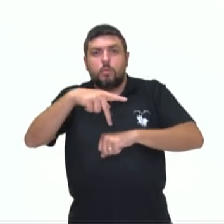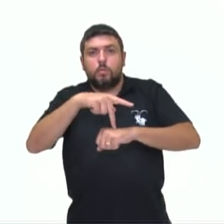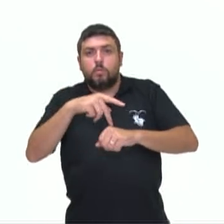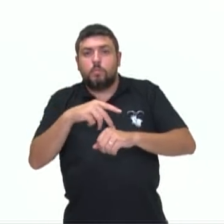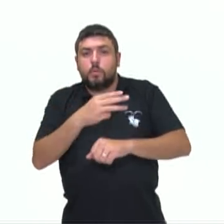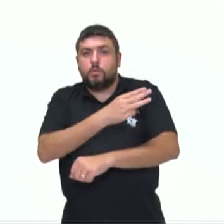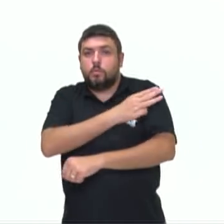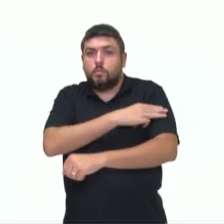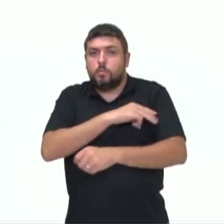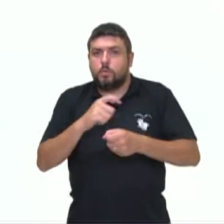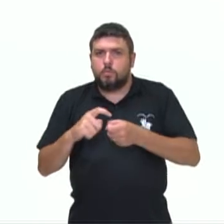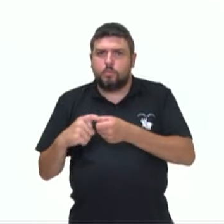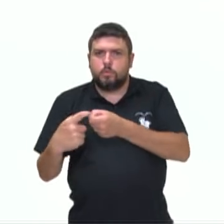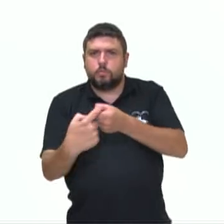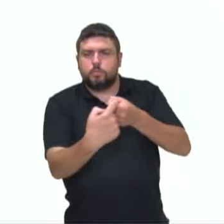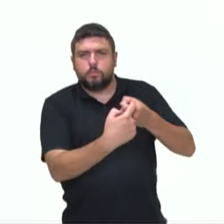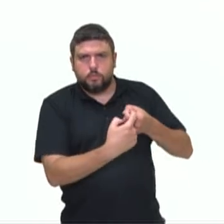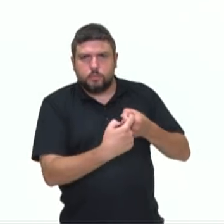e